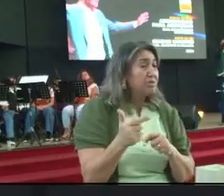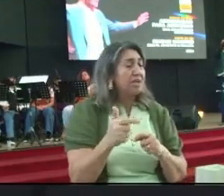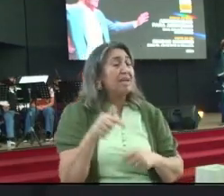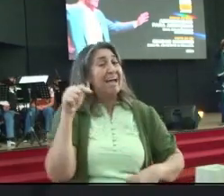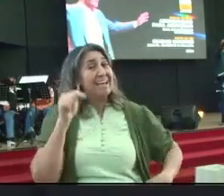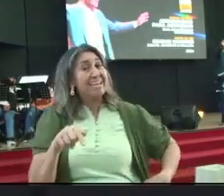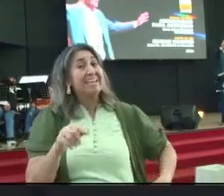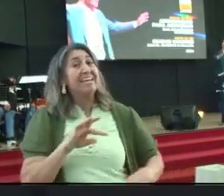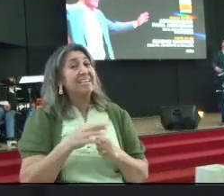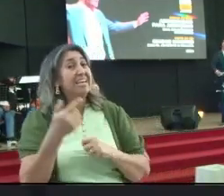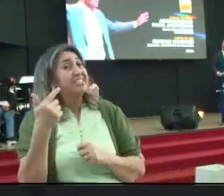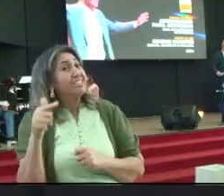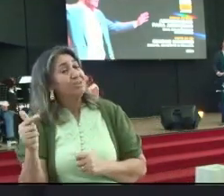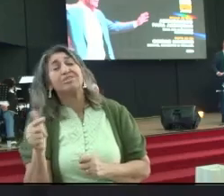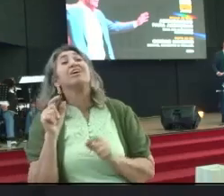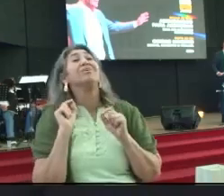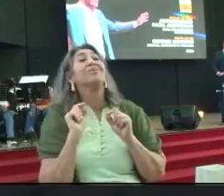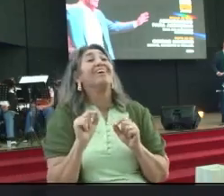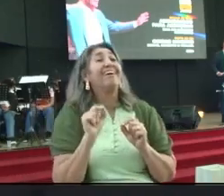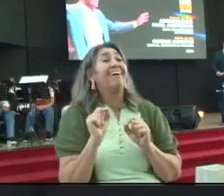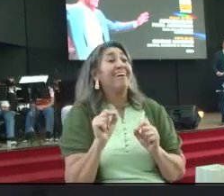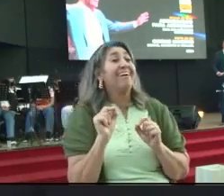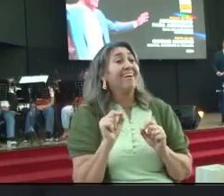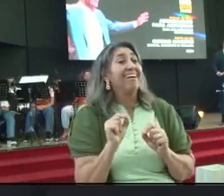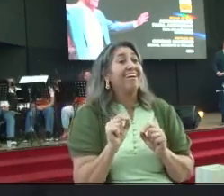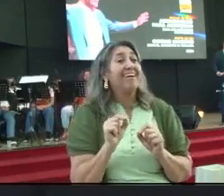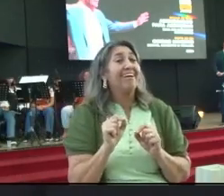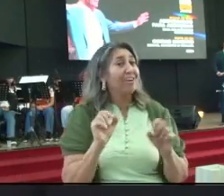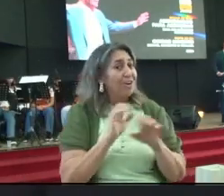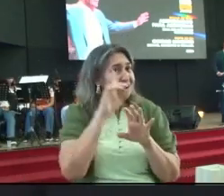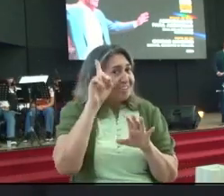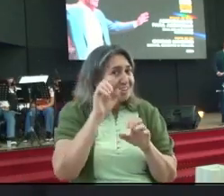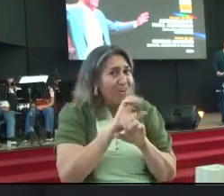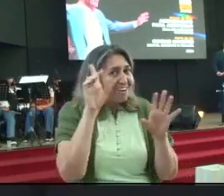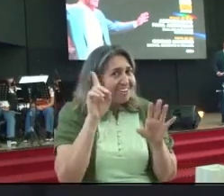Aqui não tem. Diga glória a Deus.